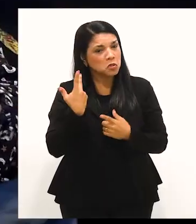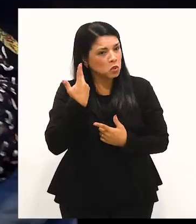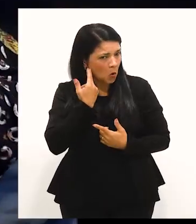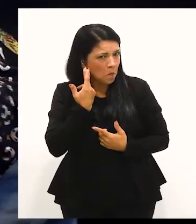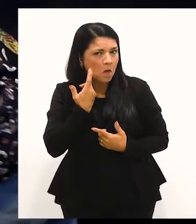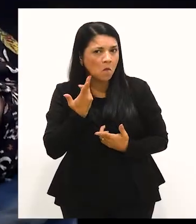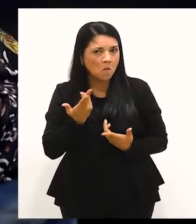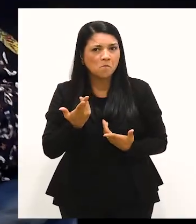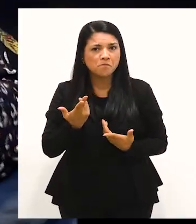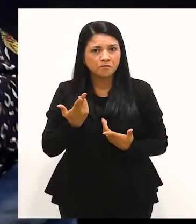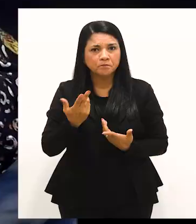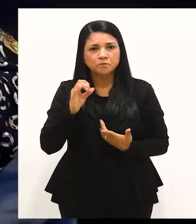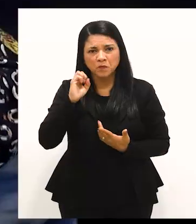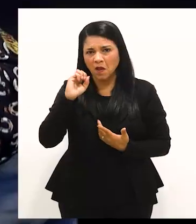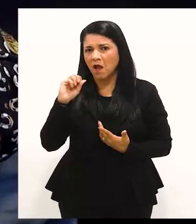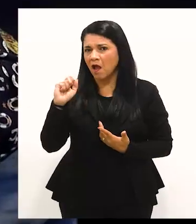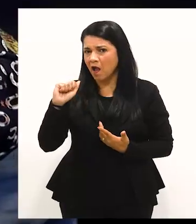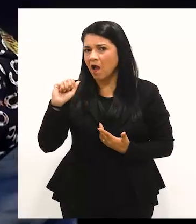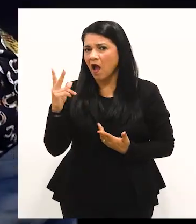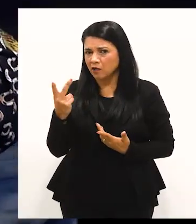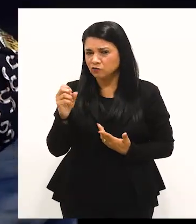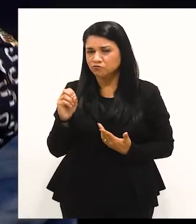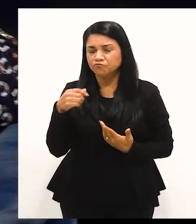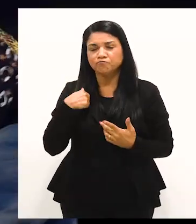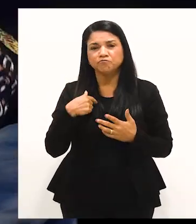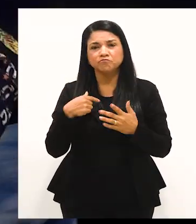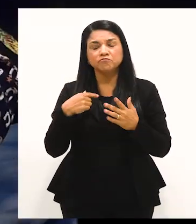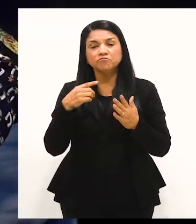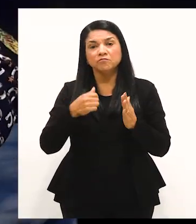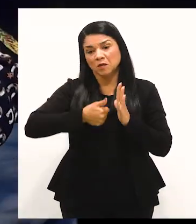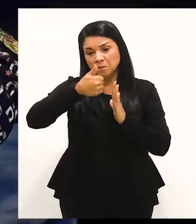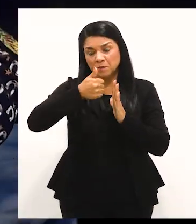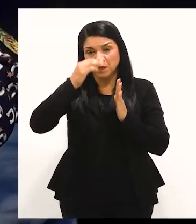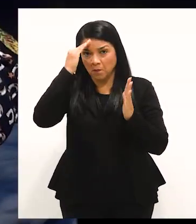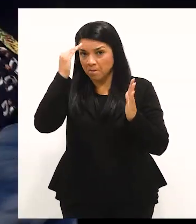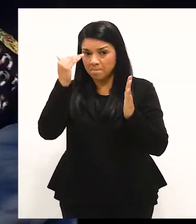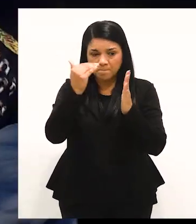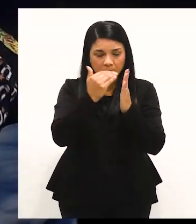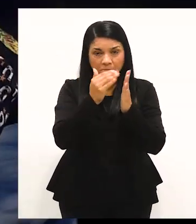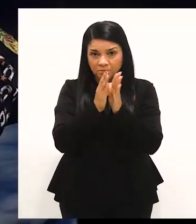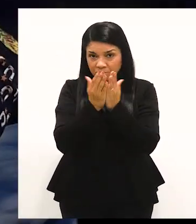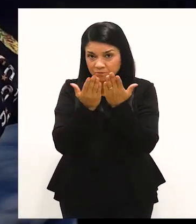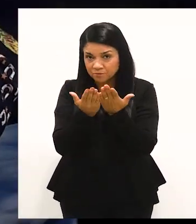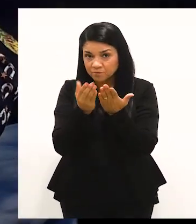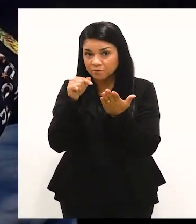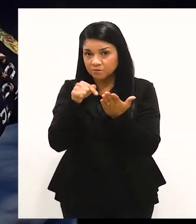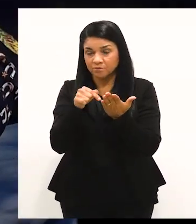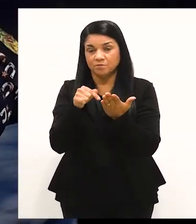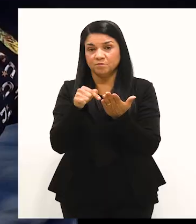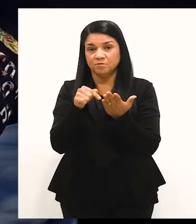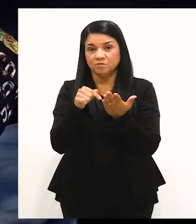acho muito normal, porque segundo o primeiro mandamento,